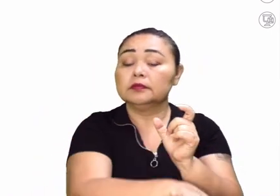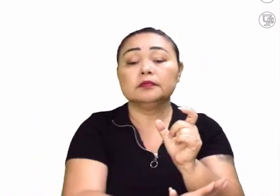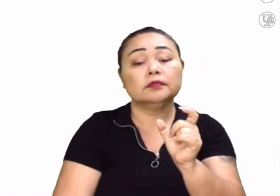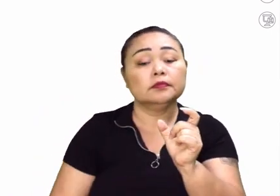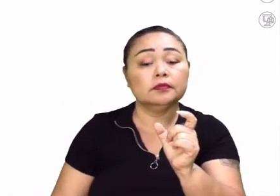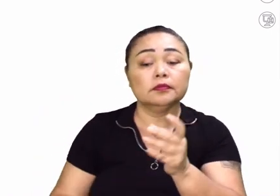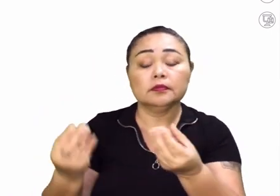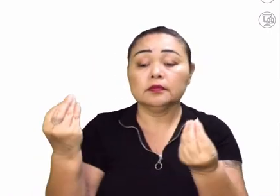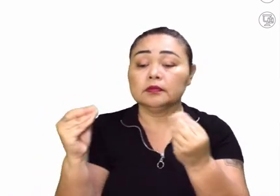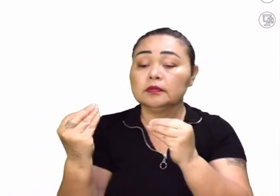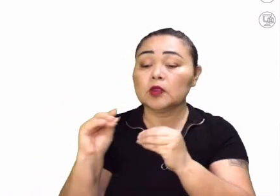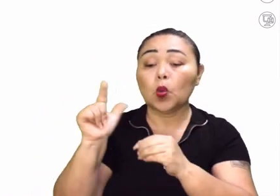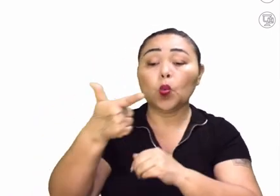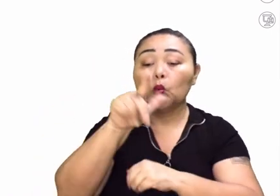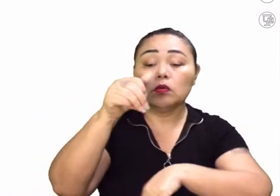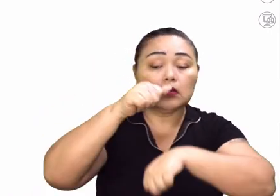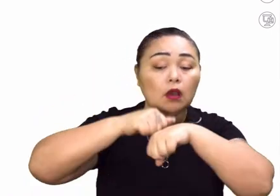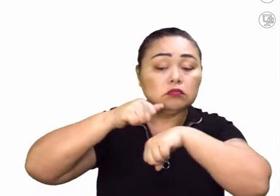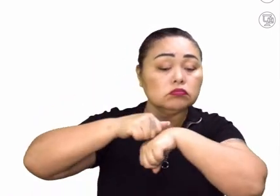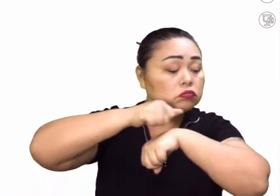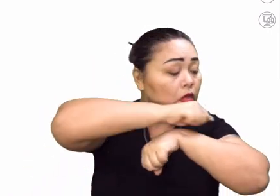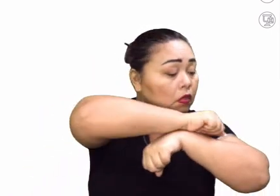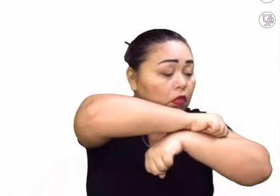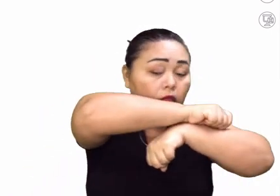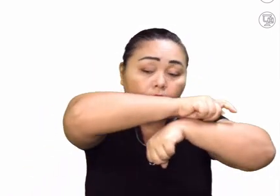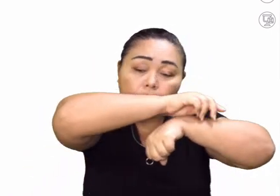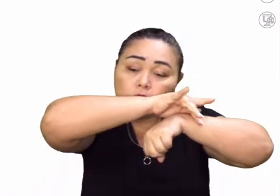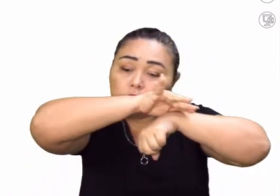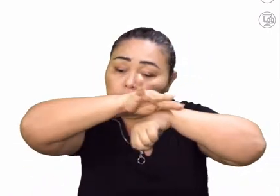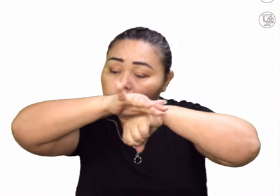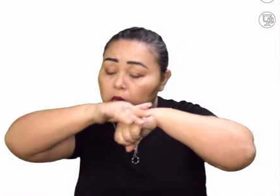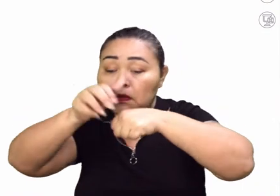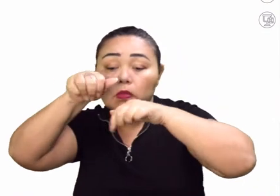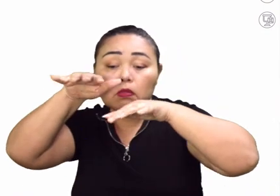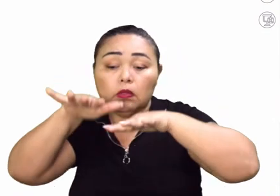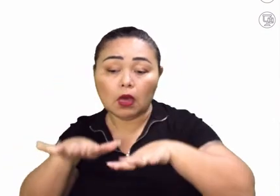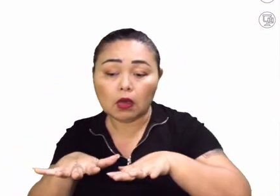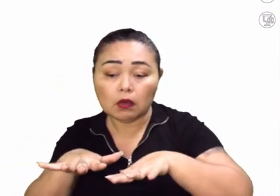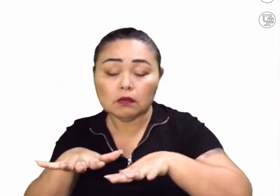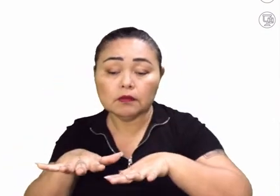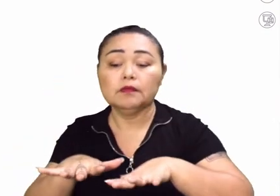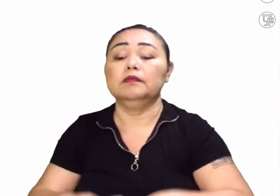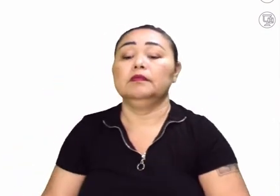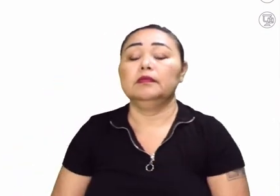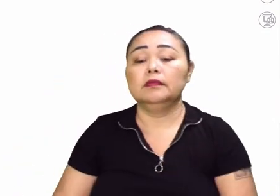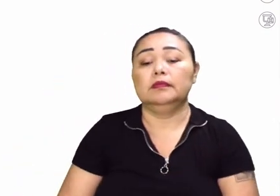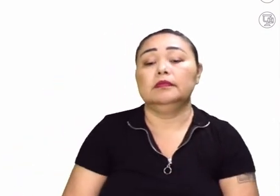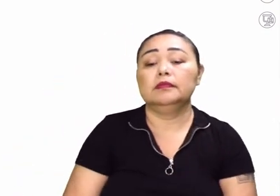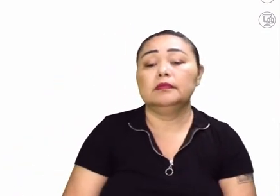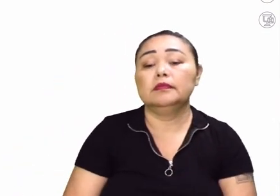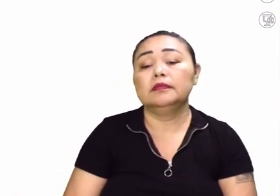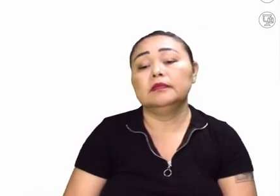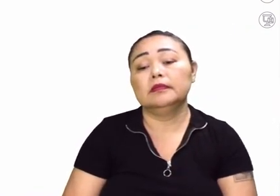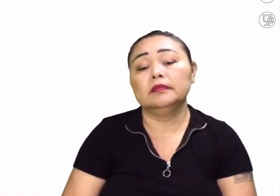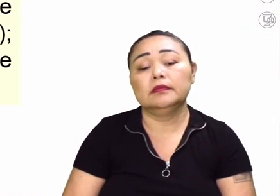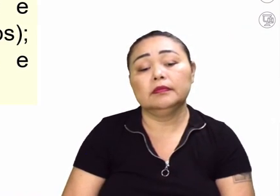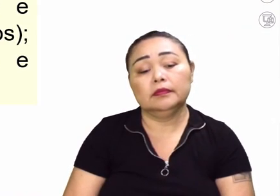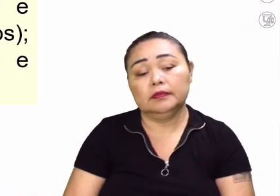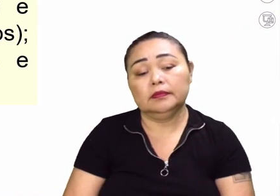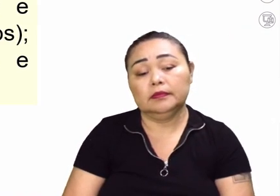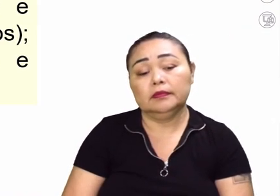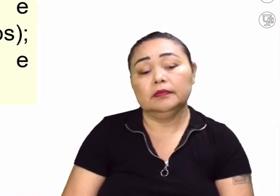formada até mesmo de outras rochas né as rochas que se decomporam e voltaram-se solidificar isso mesmo